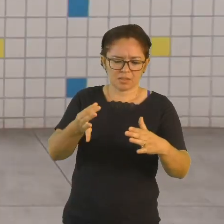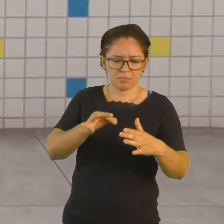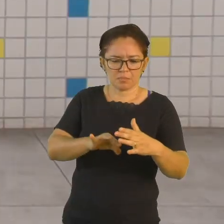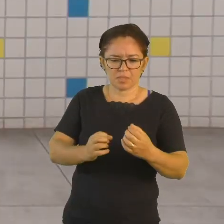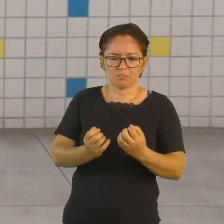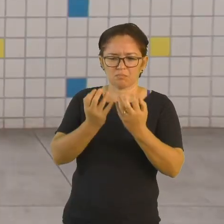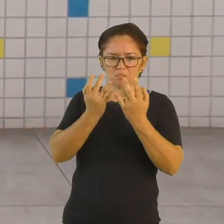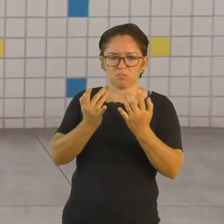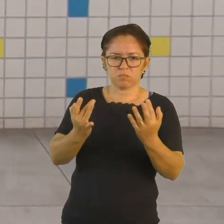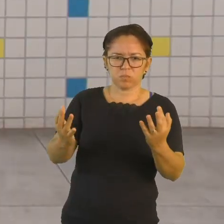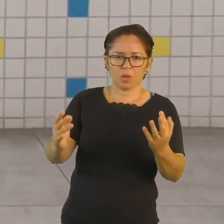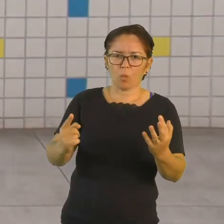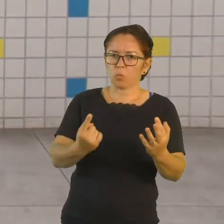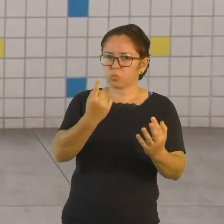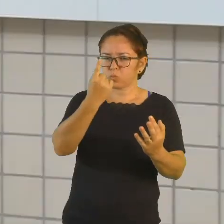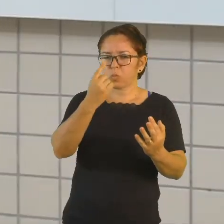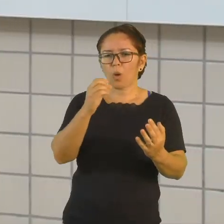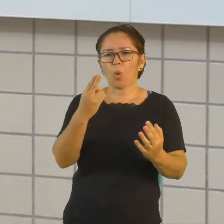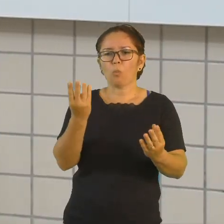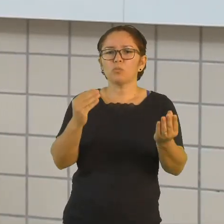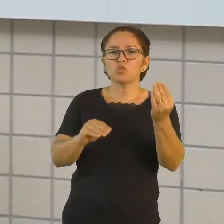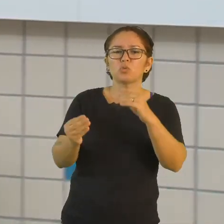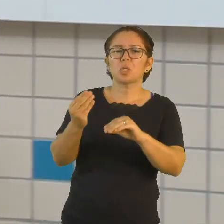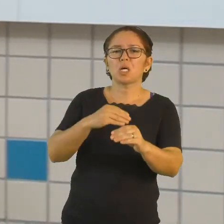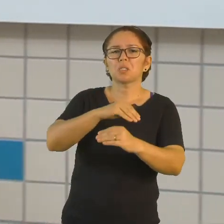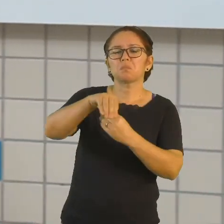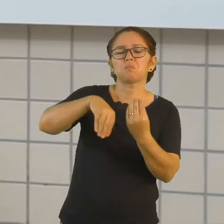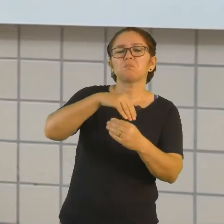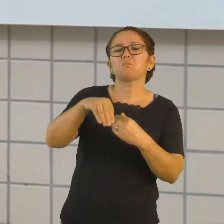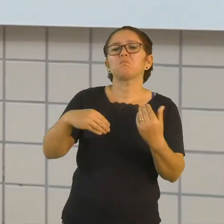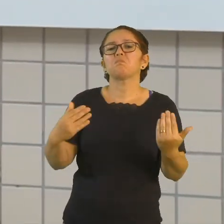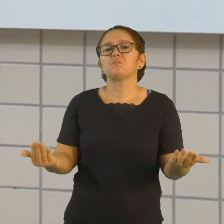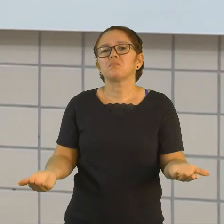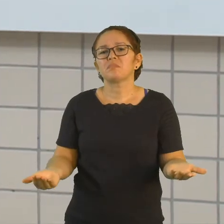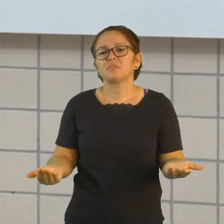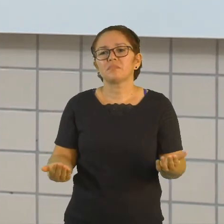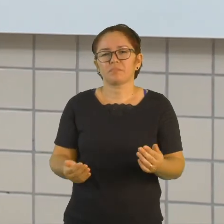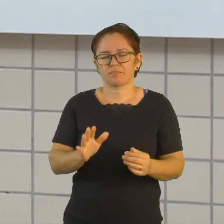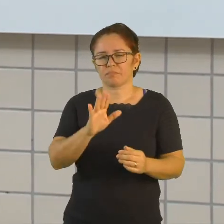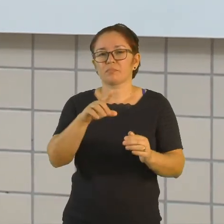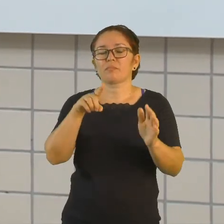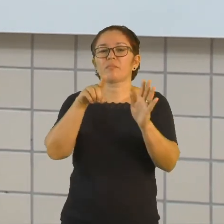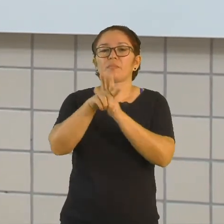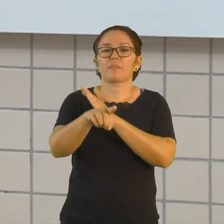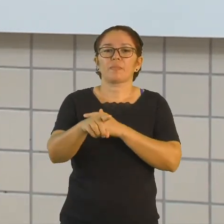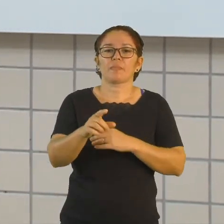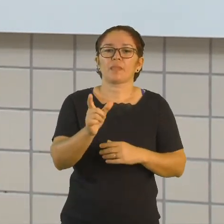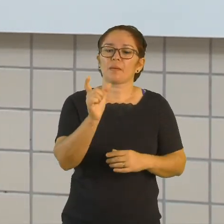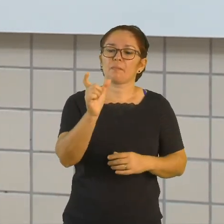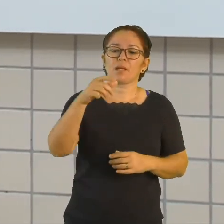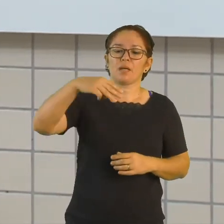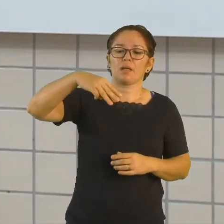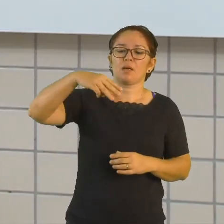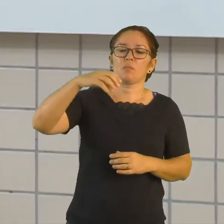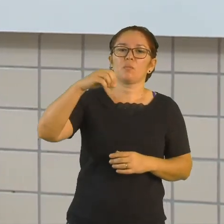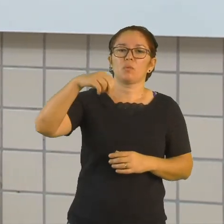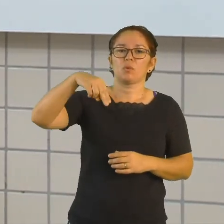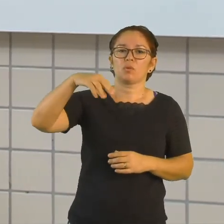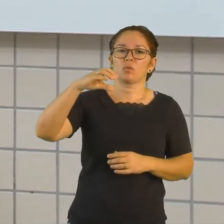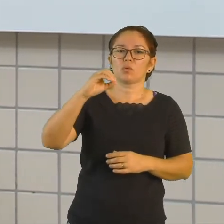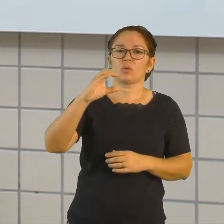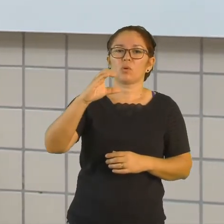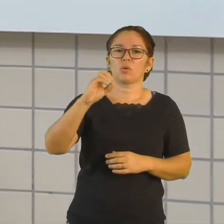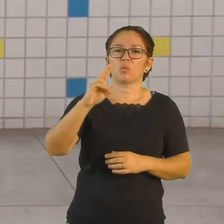vamos entender. Você sabe o que é monocultura, latifúndio